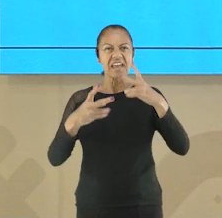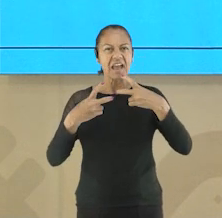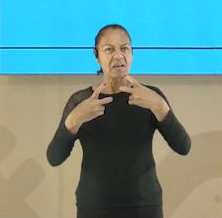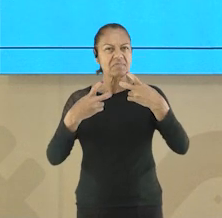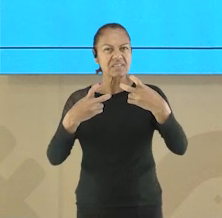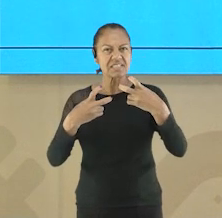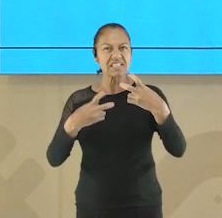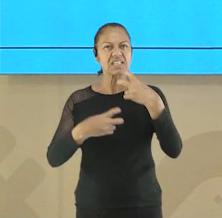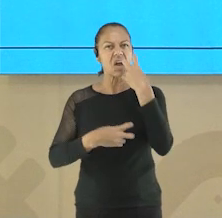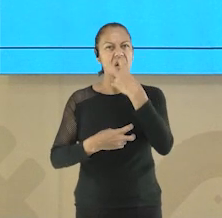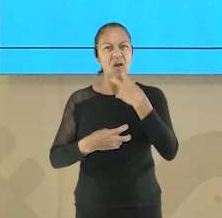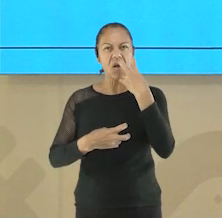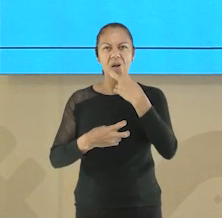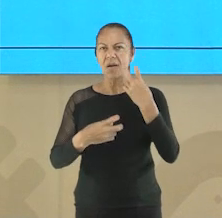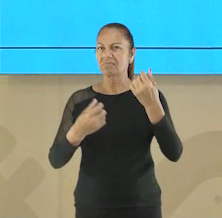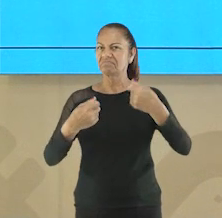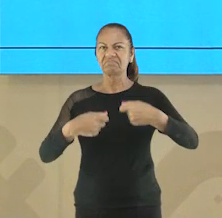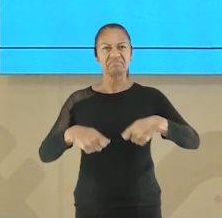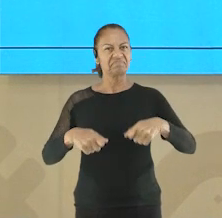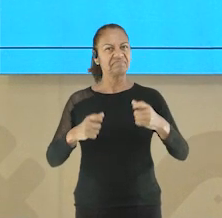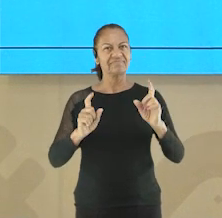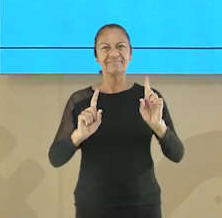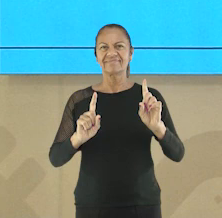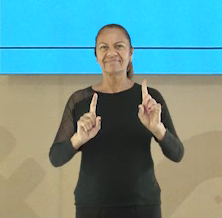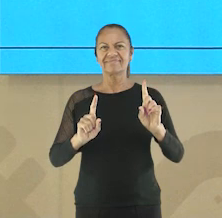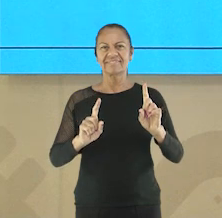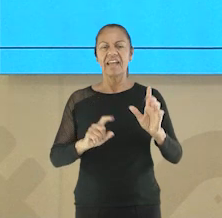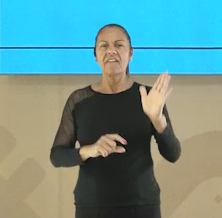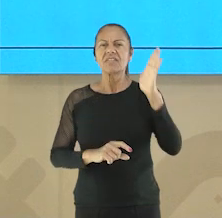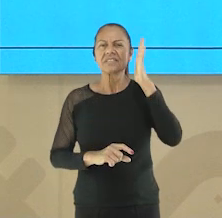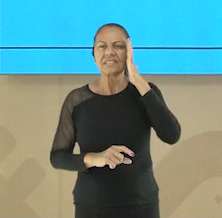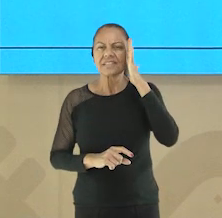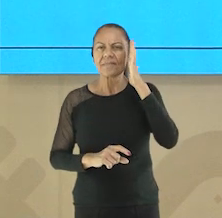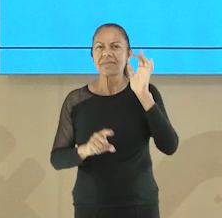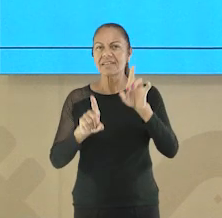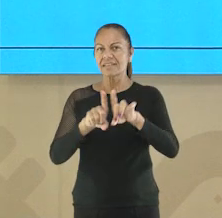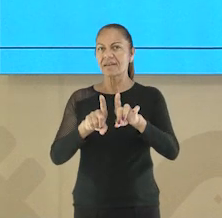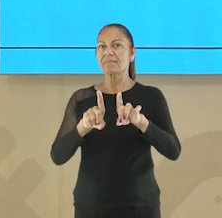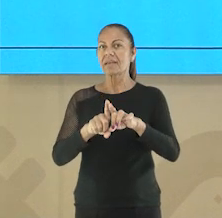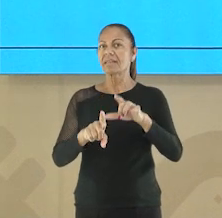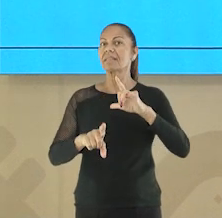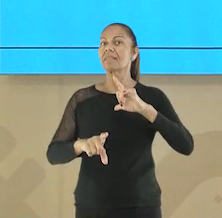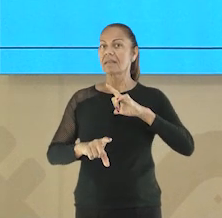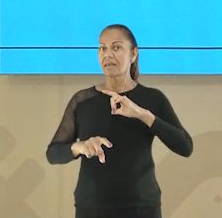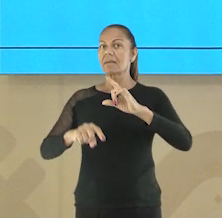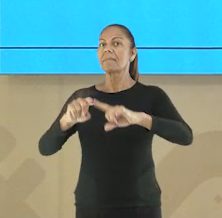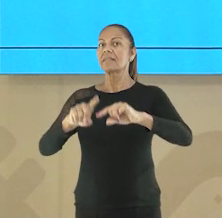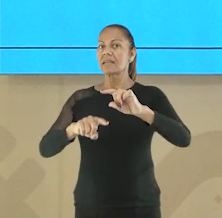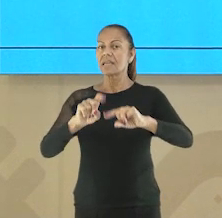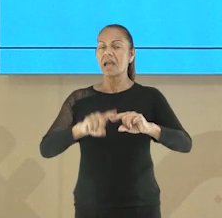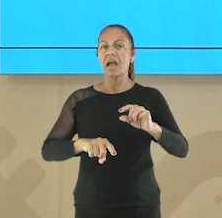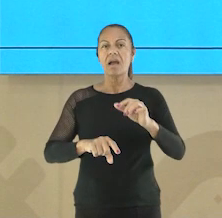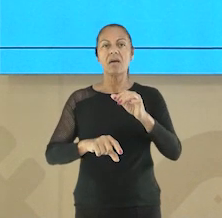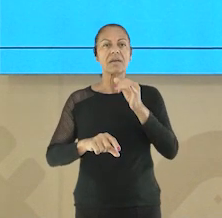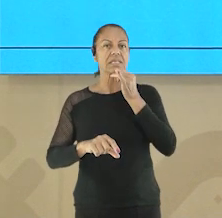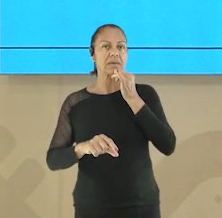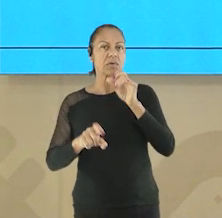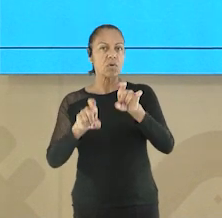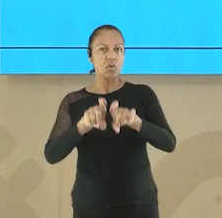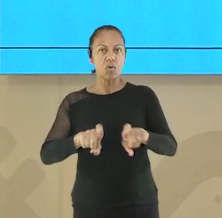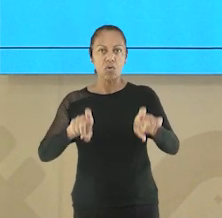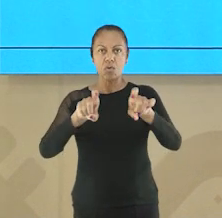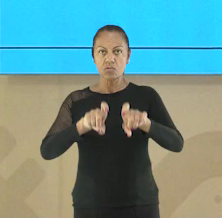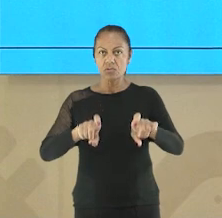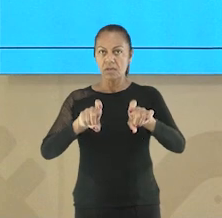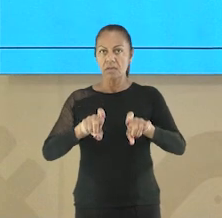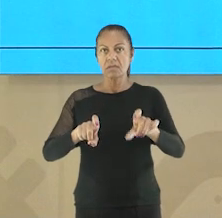falando, sem a necessidade de realizar a leitura labial. E vocês sabiam que aparelhos eletrônicos, como os computadores, também têm uma